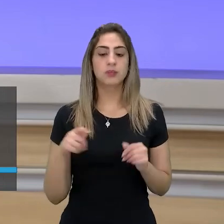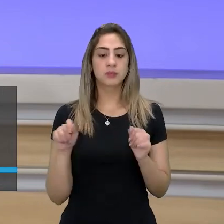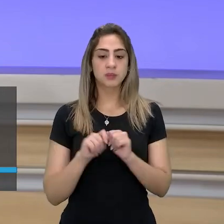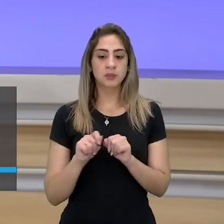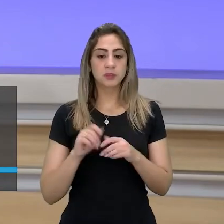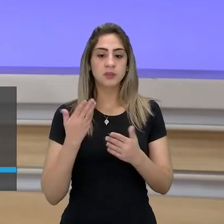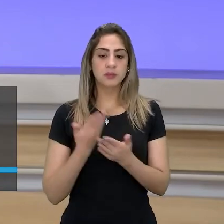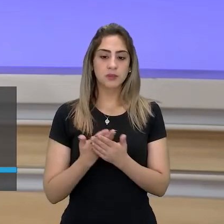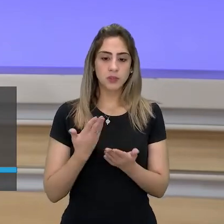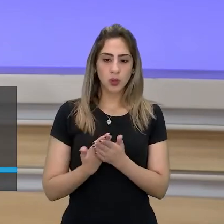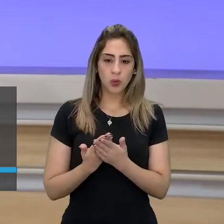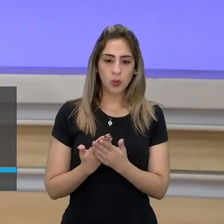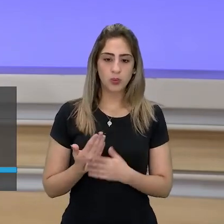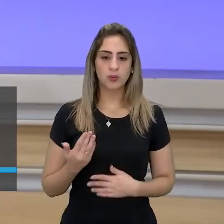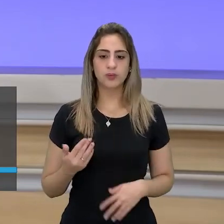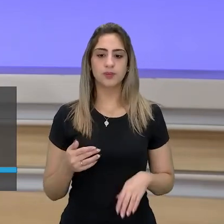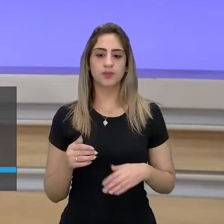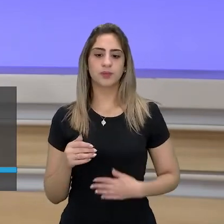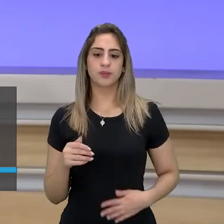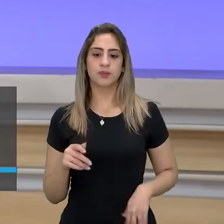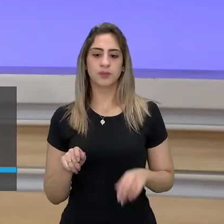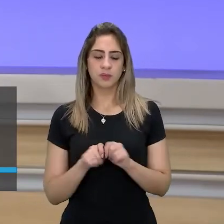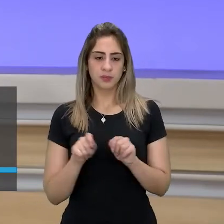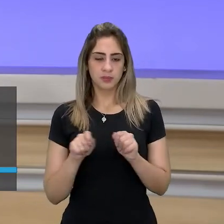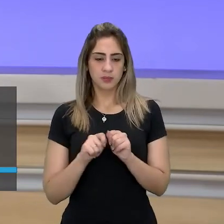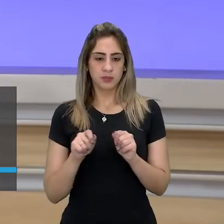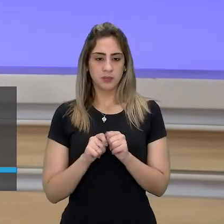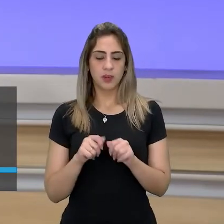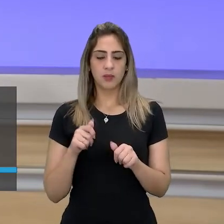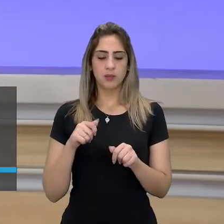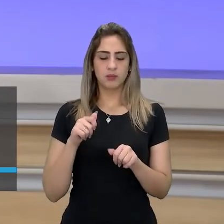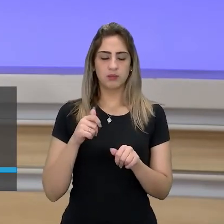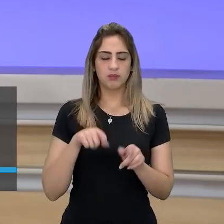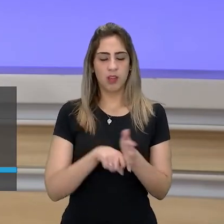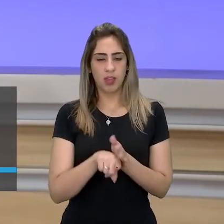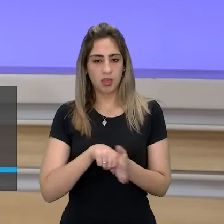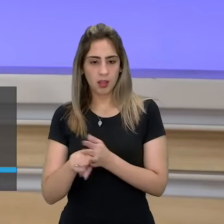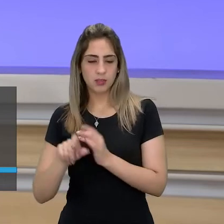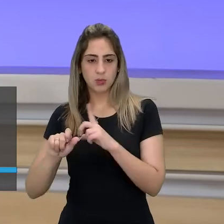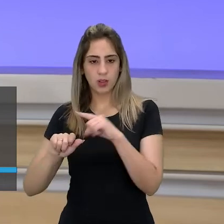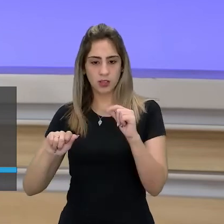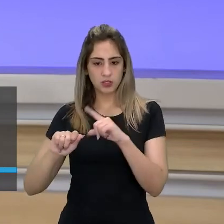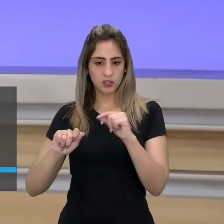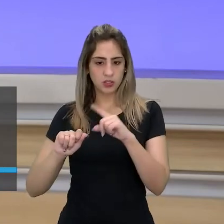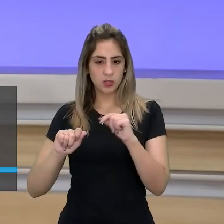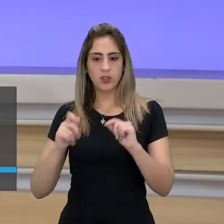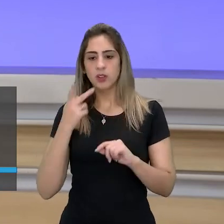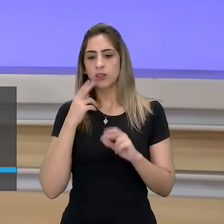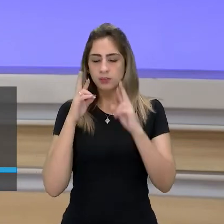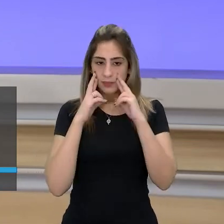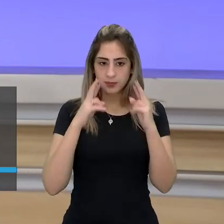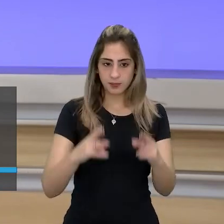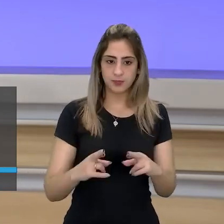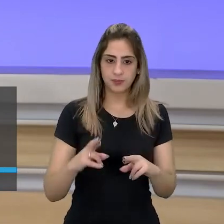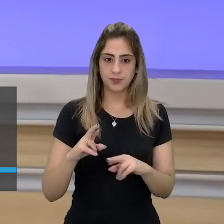de caso, fizemos então a análise desse artigo, quando a gente falou a respeito de